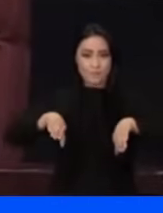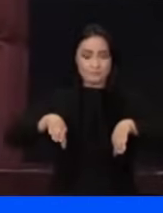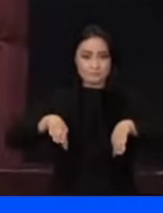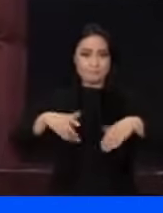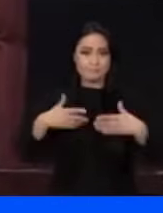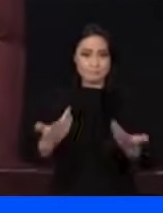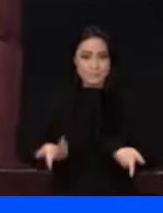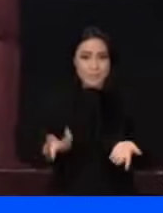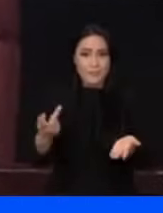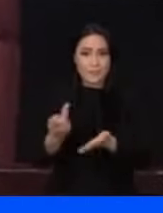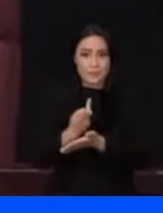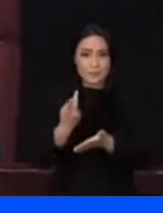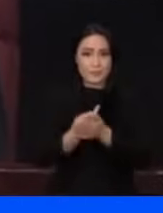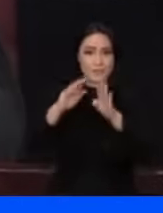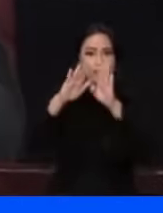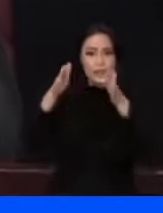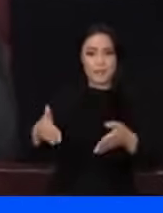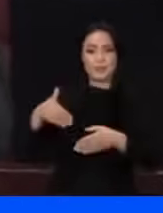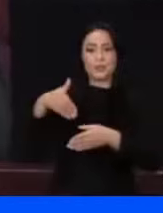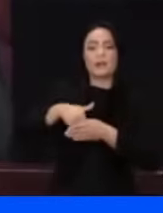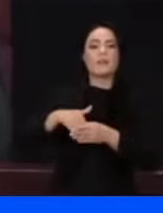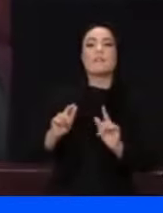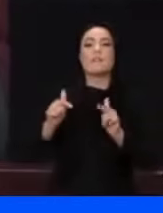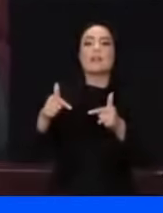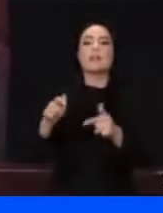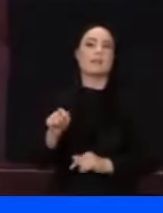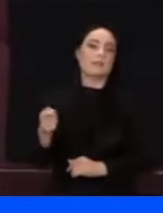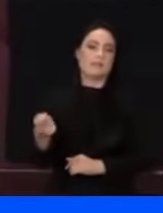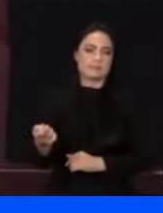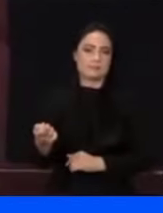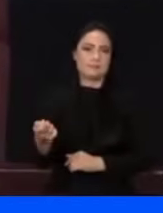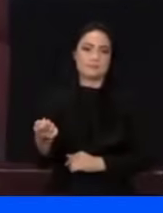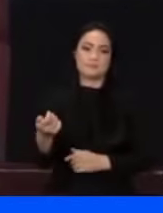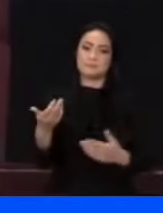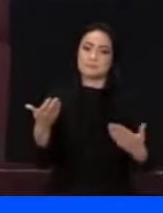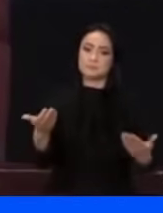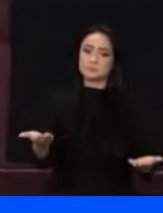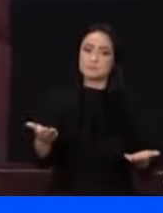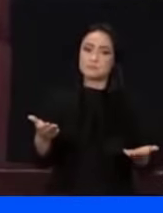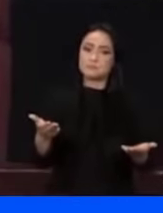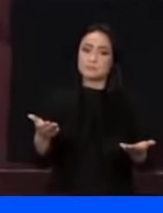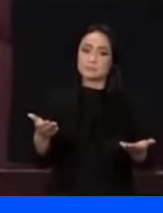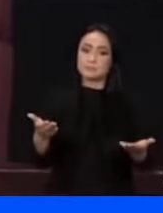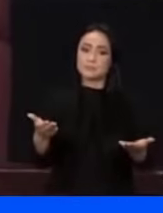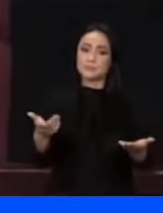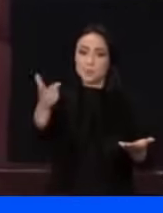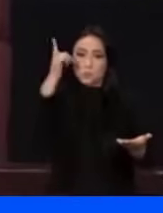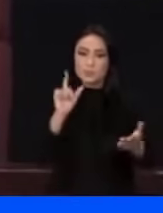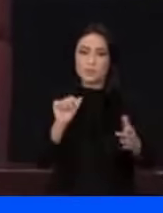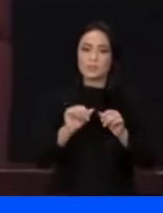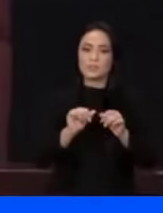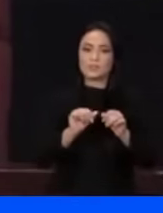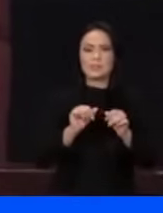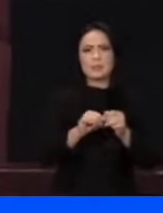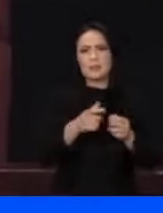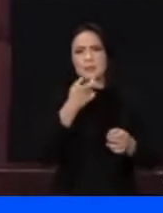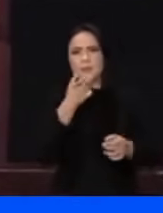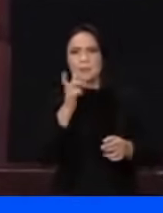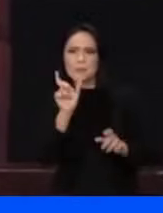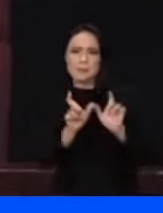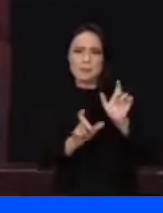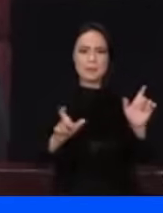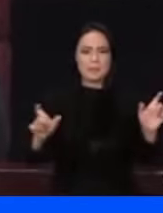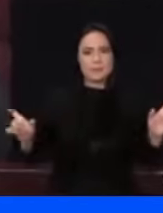vamos enfrentar quem? Ou seja, além disso, eles também conseguiram fazer vários apelidos para esse